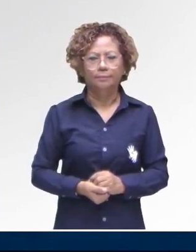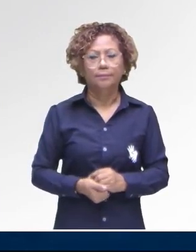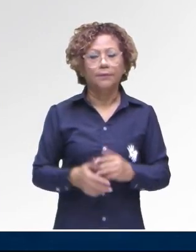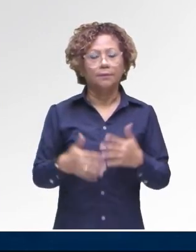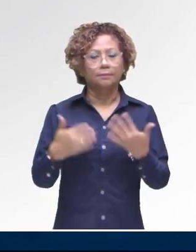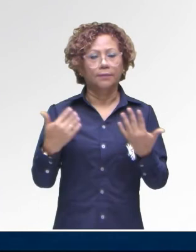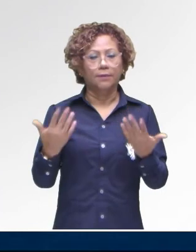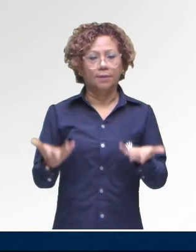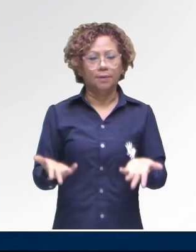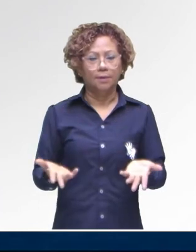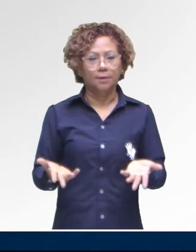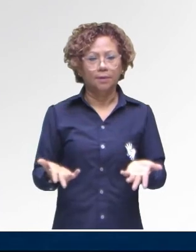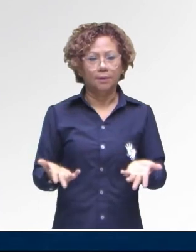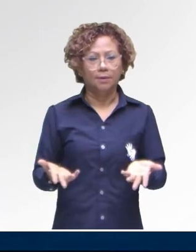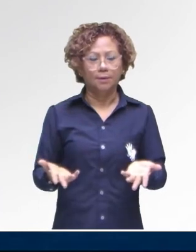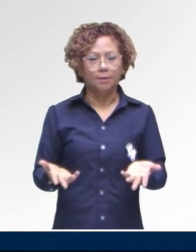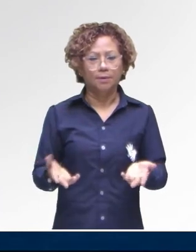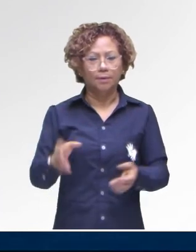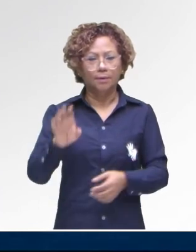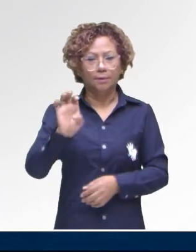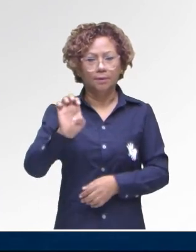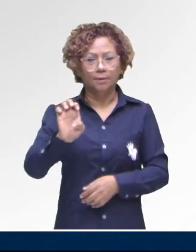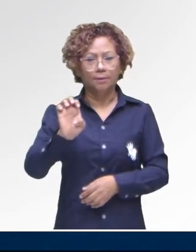Então, na letra E,